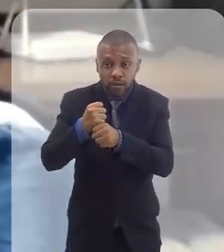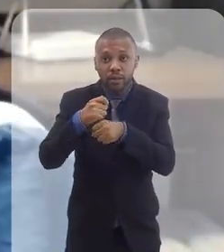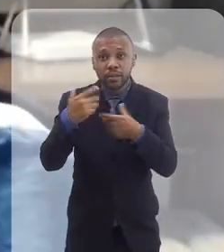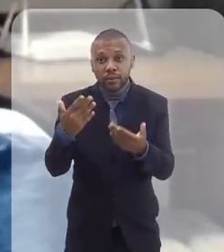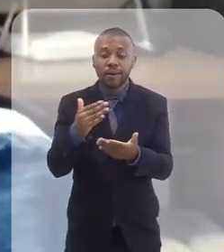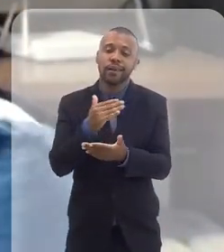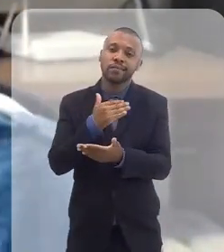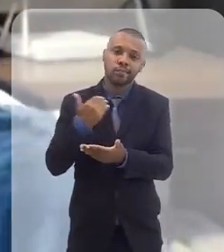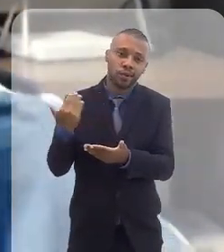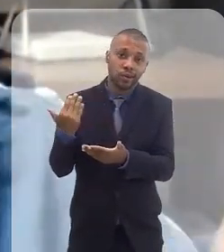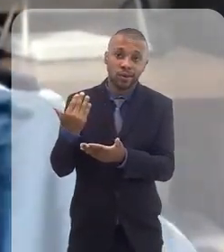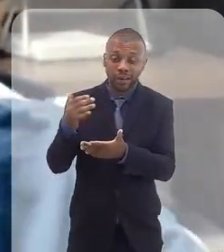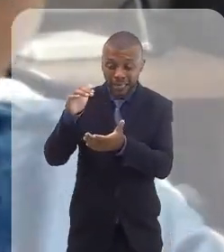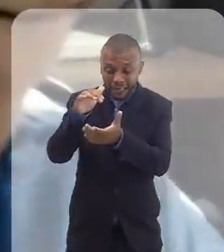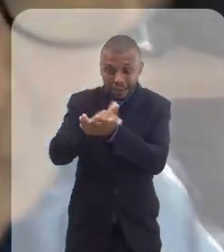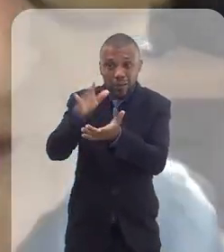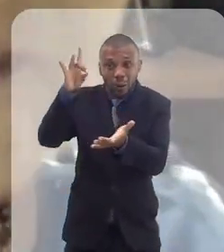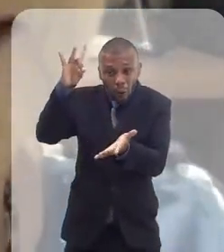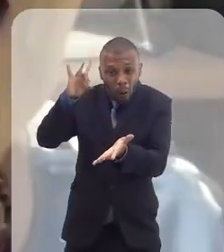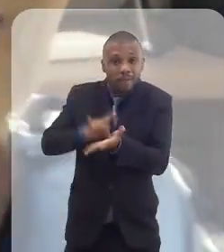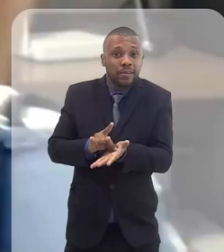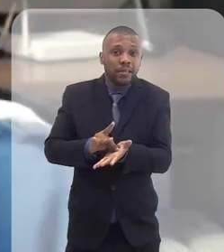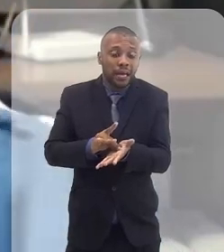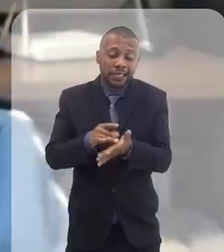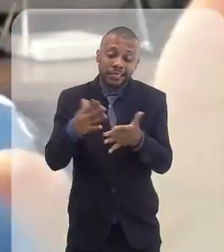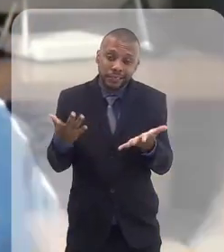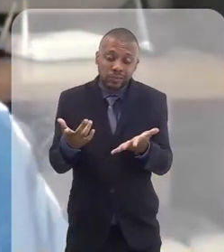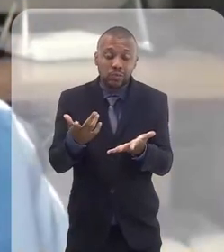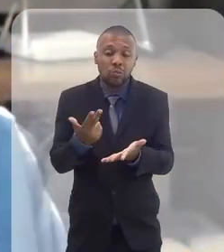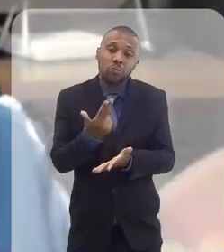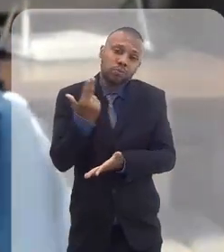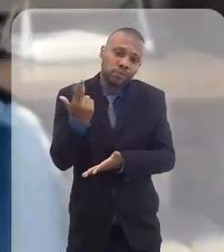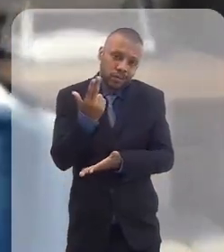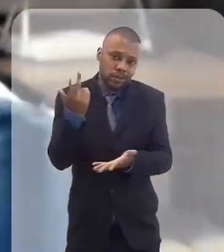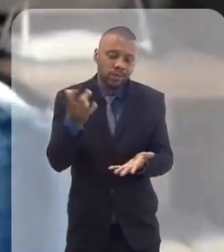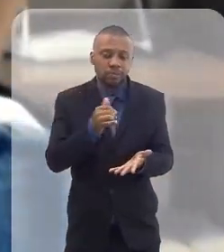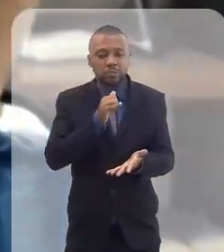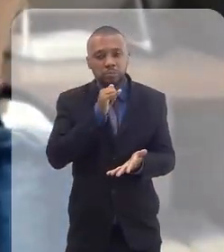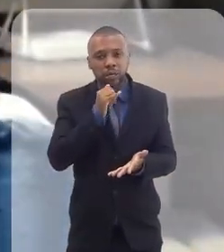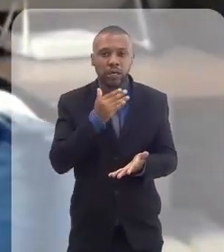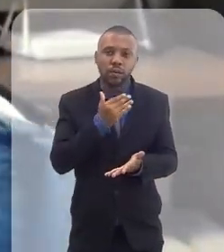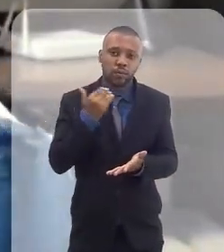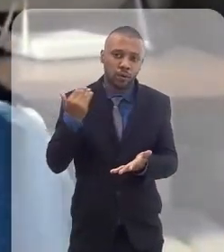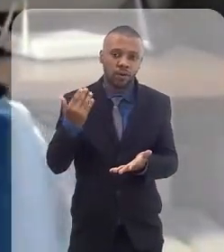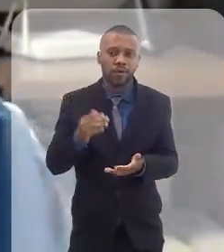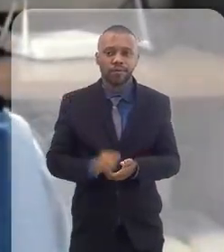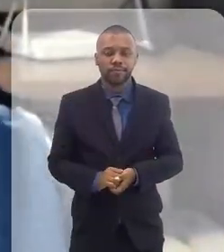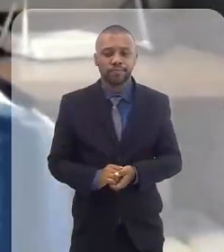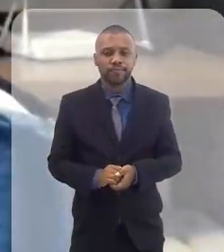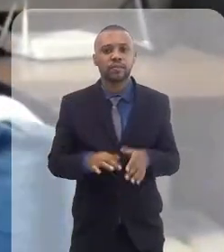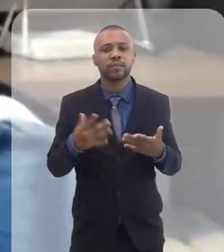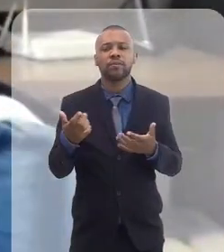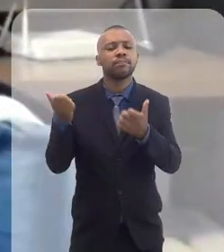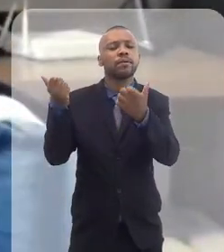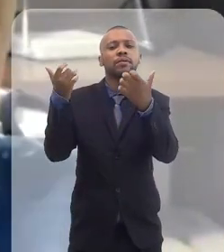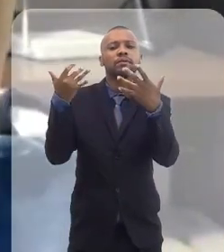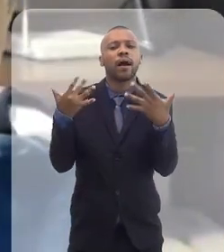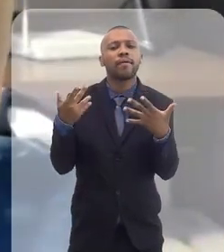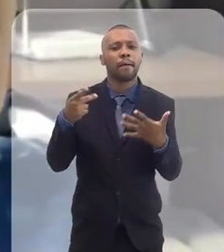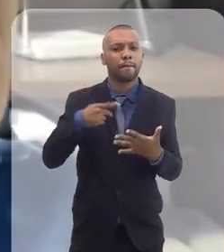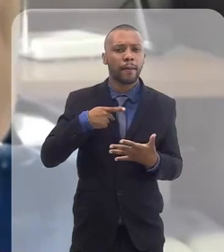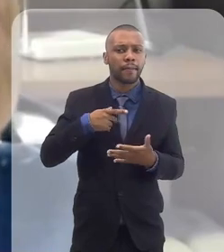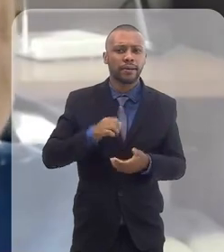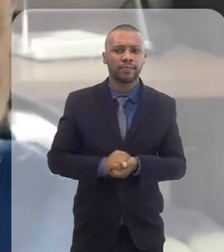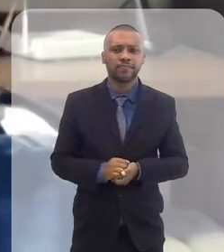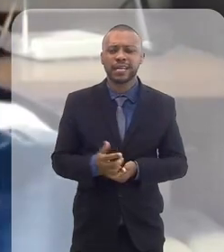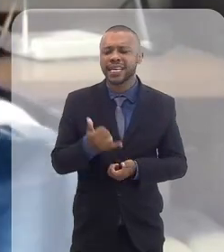ele faleceu. Então, casamento oficial, tudo, né? Mas só a viúva, esse grande homem. E